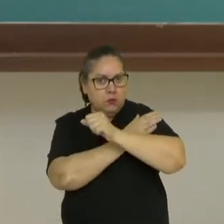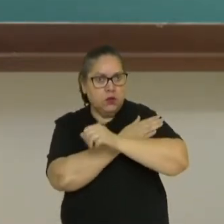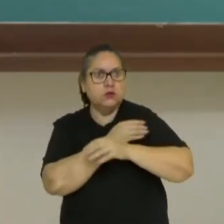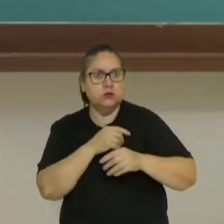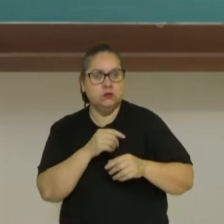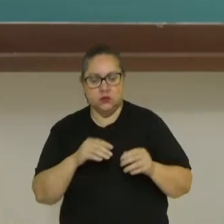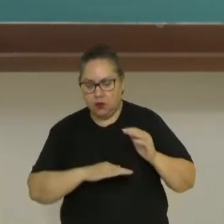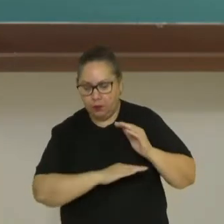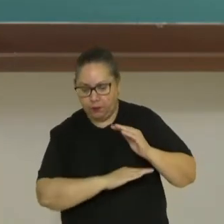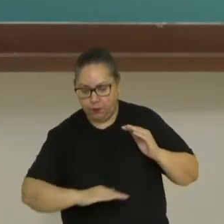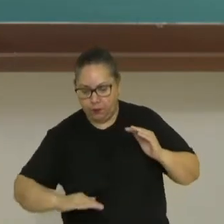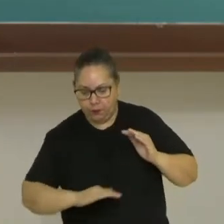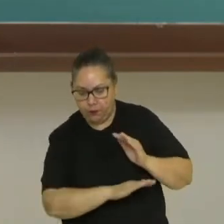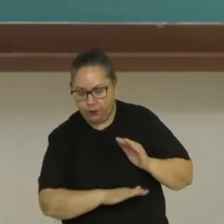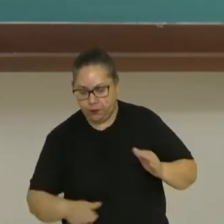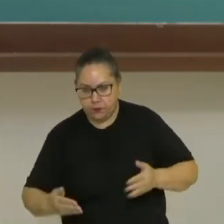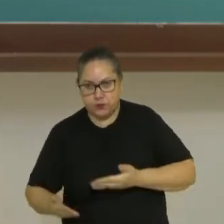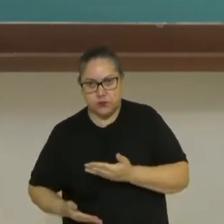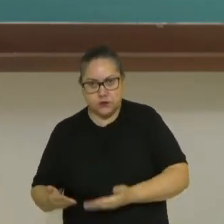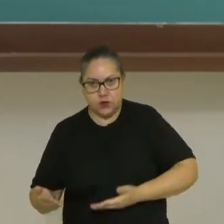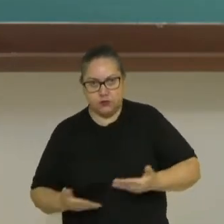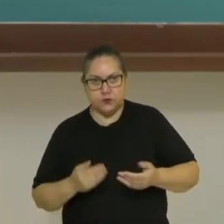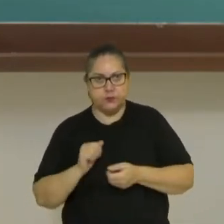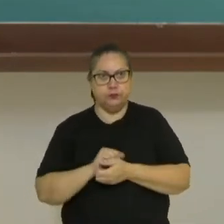estava na parte dos servos.